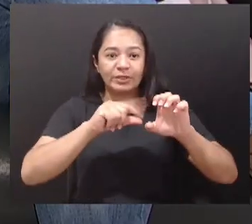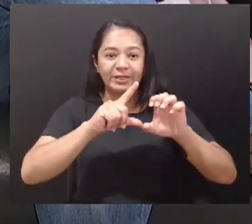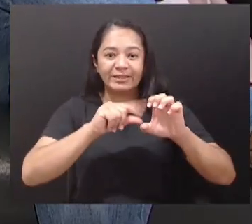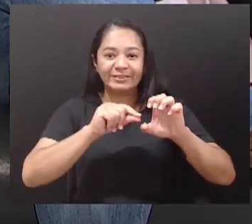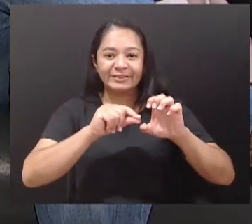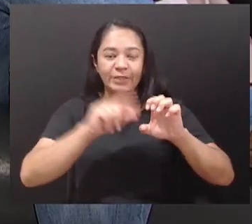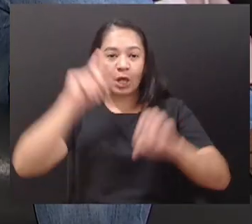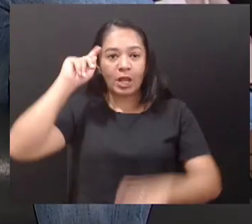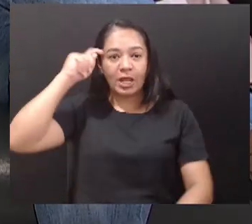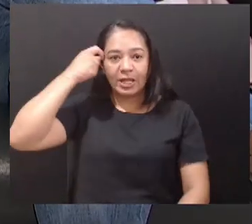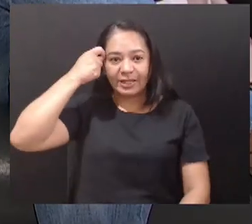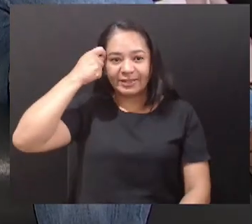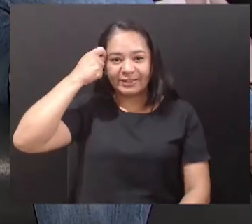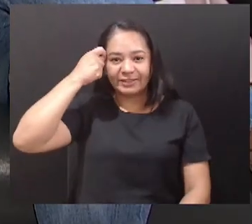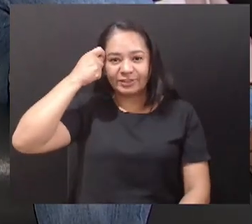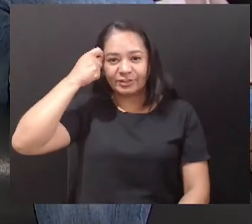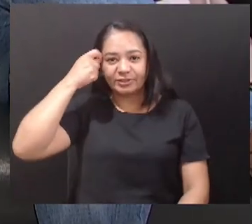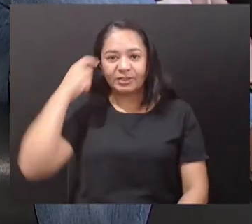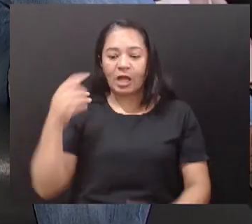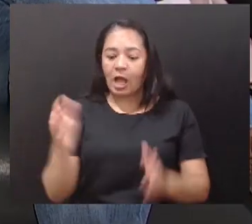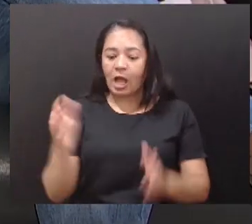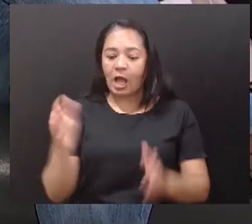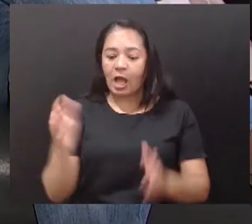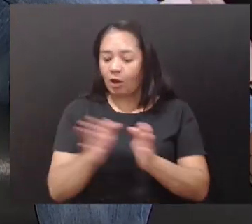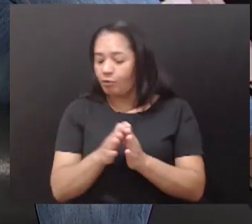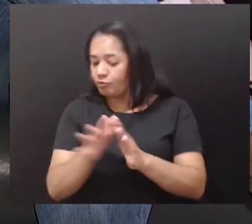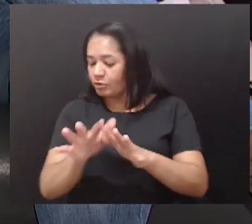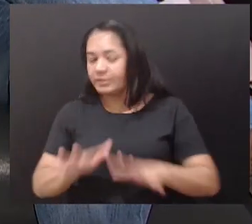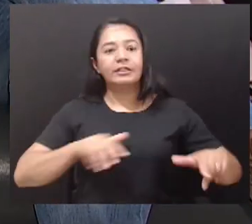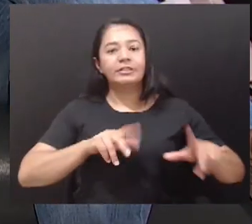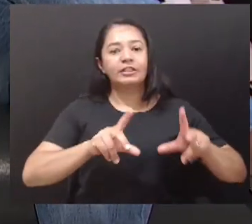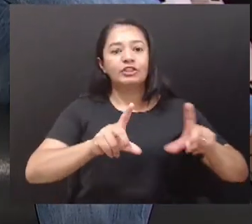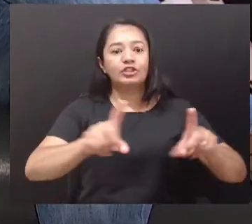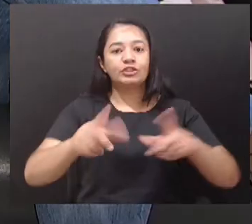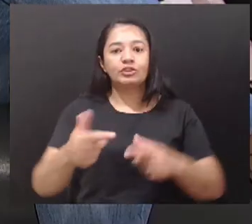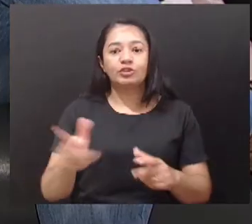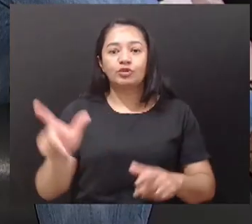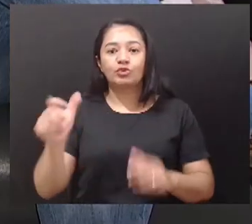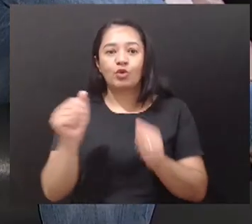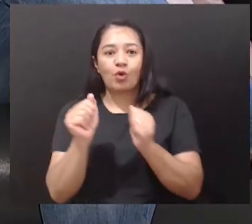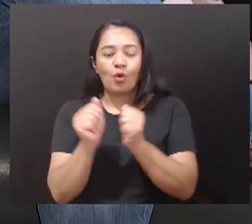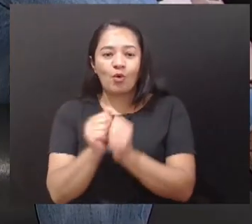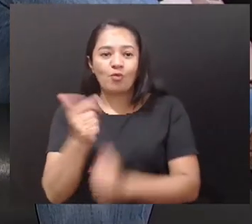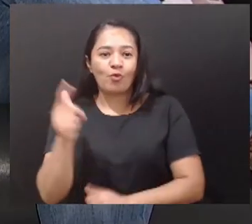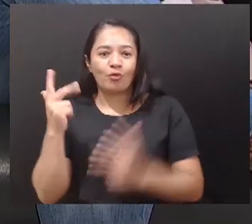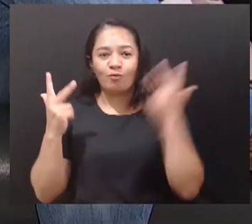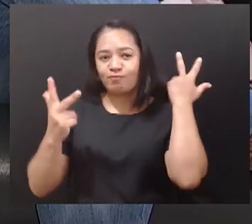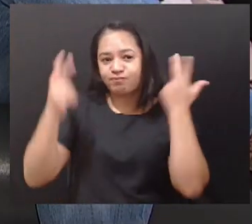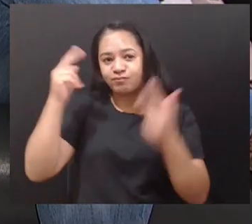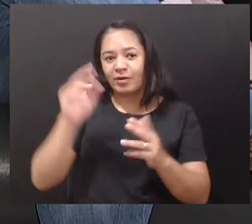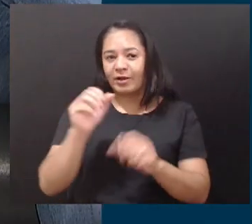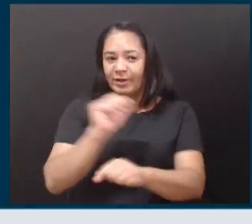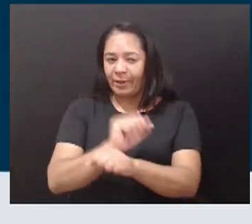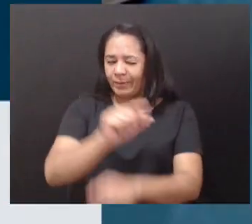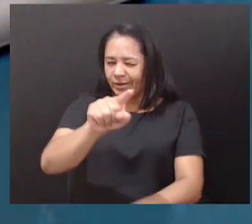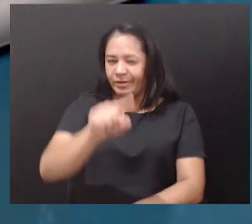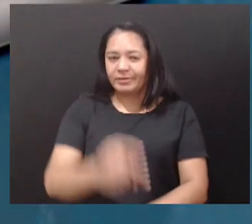negro, justamente nessa área de serviços com outro cabeleireiro. Não sai daí que o Ser Empreendedor volta já já.